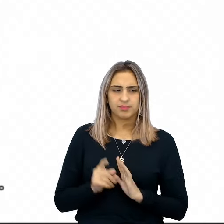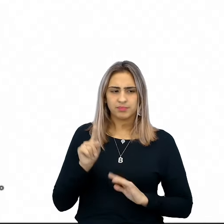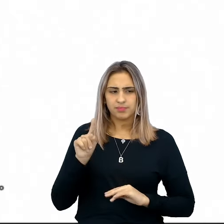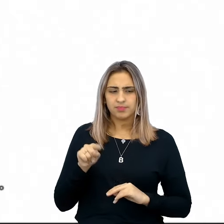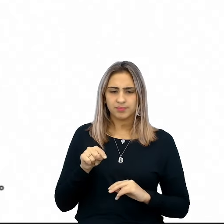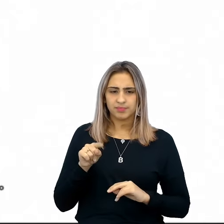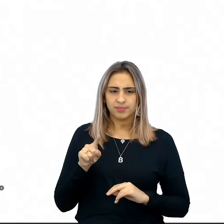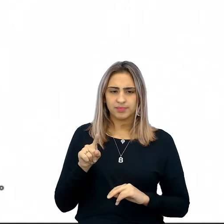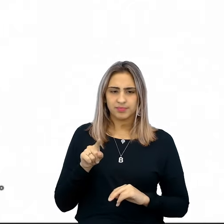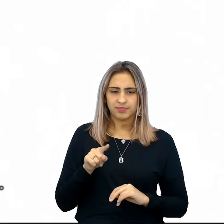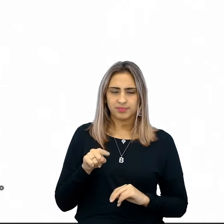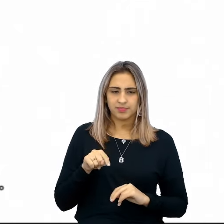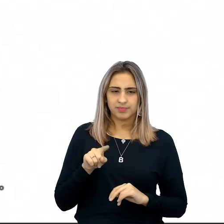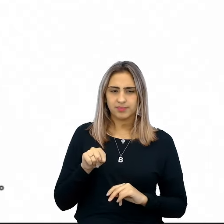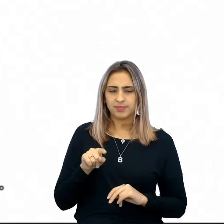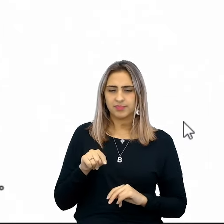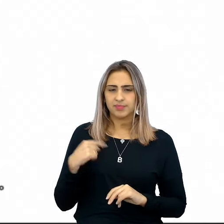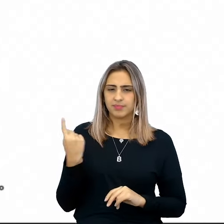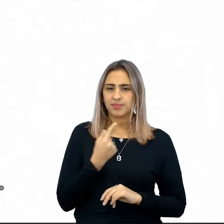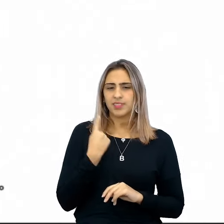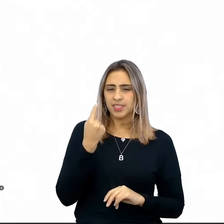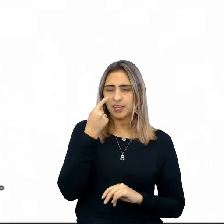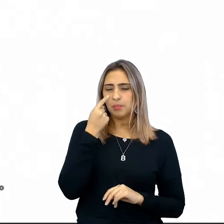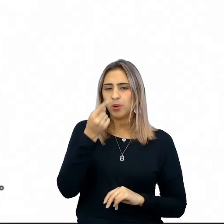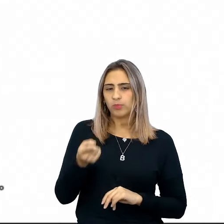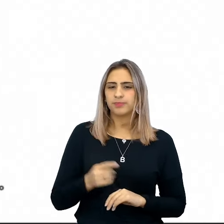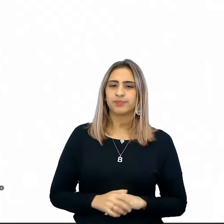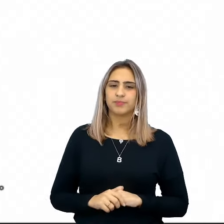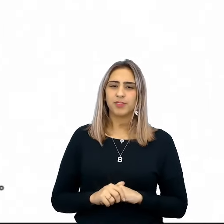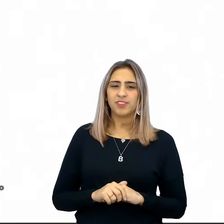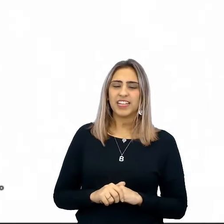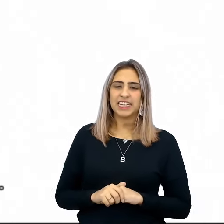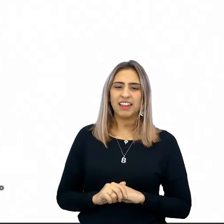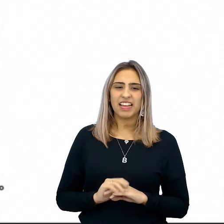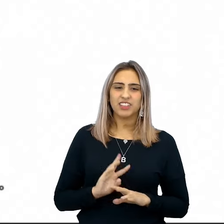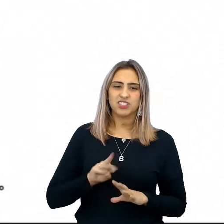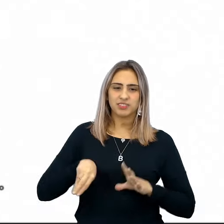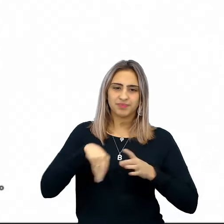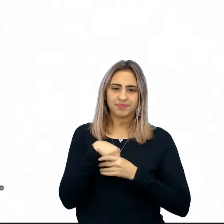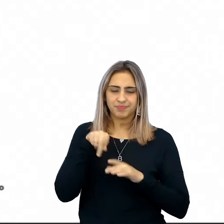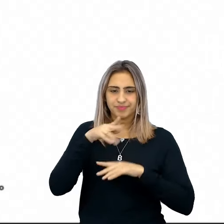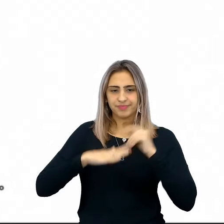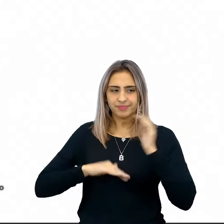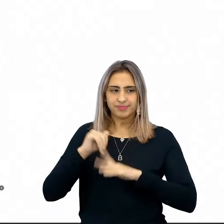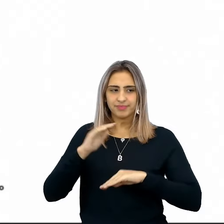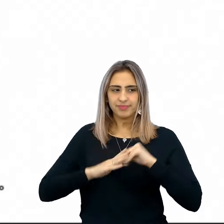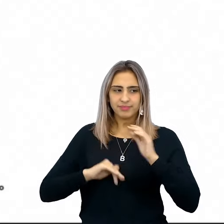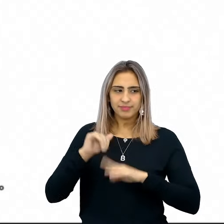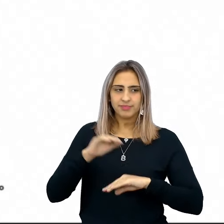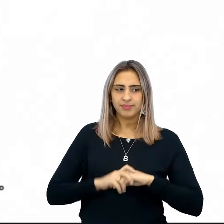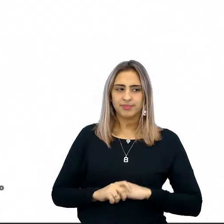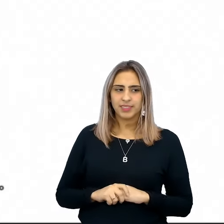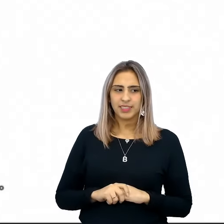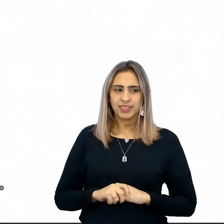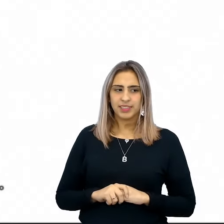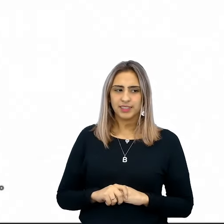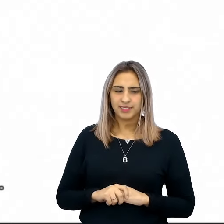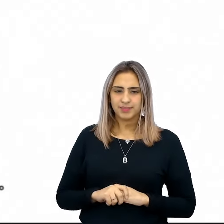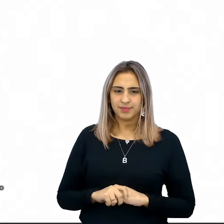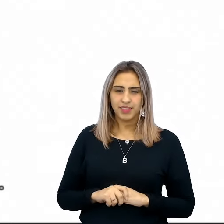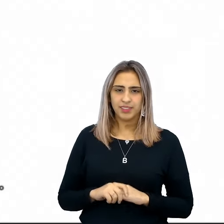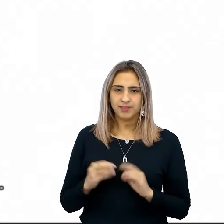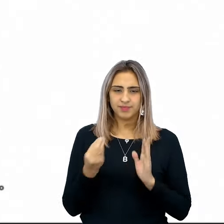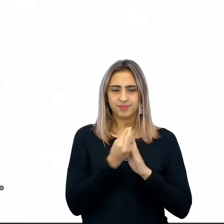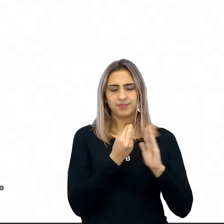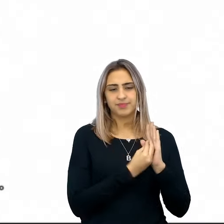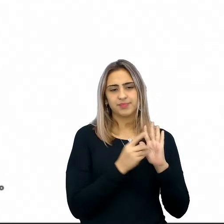a gente olhar para essa habilidade, porque ela vai permitir que os estudantes eles possam trabalhar com os